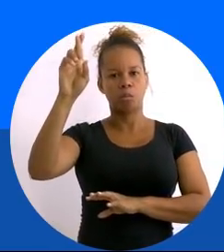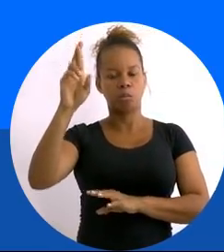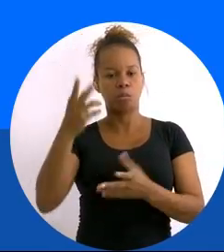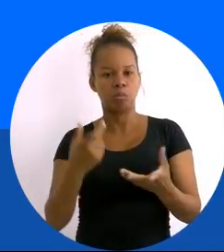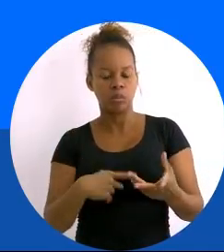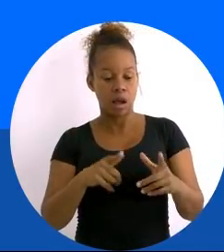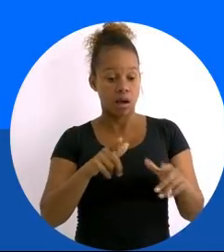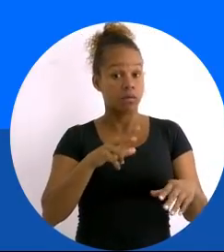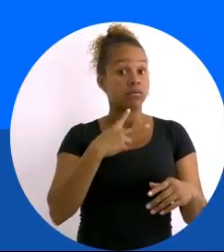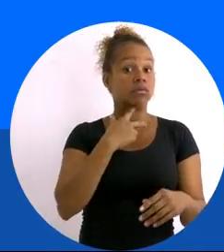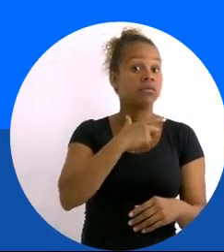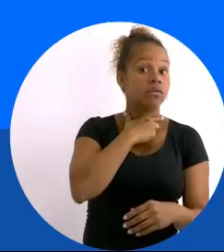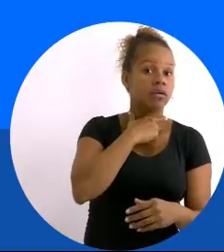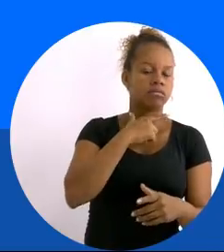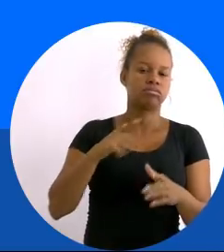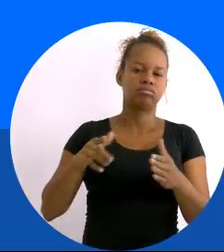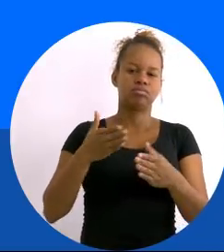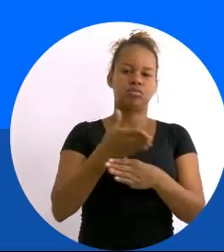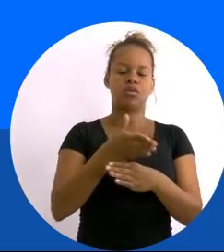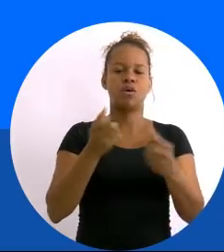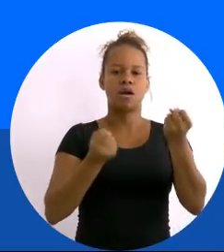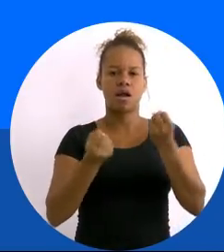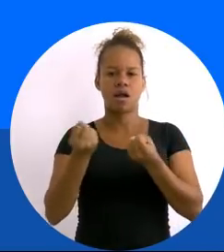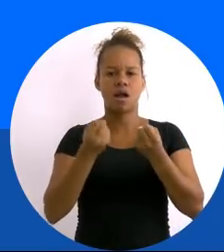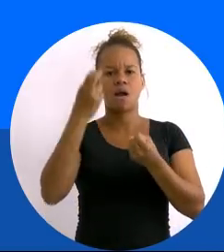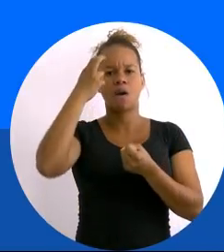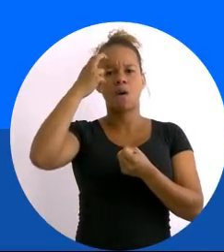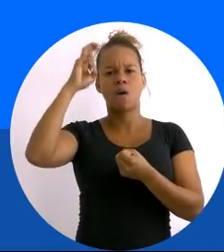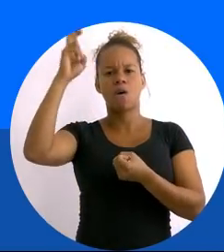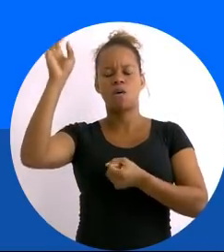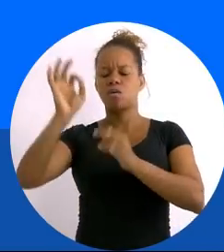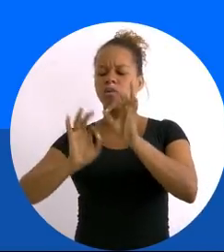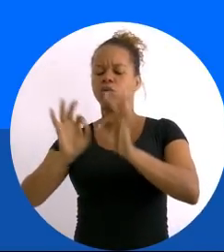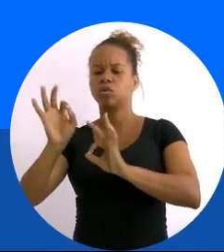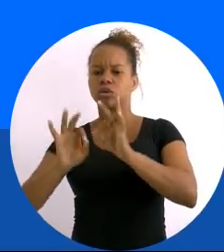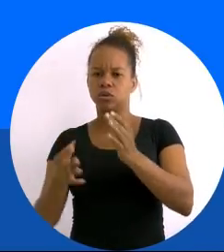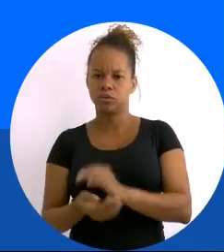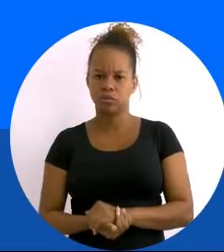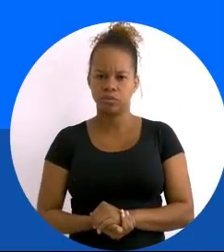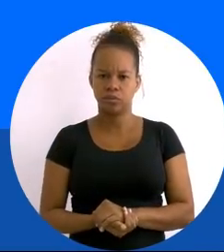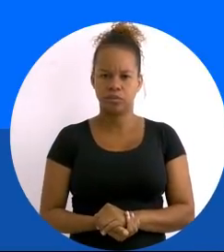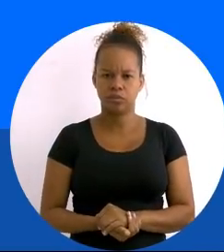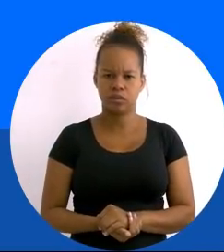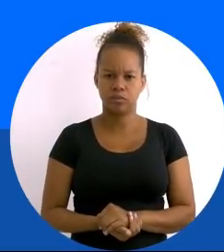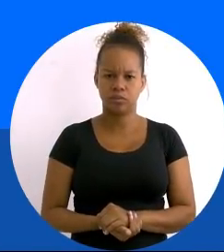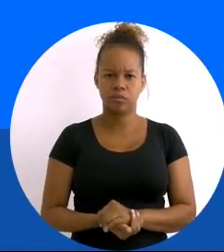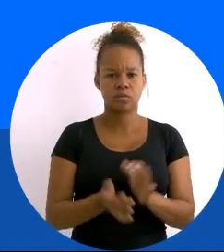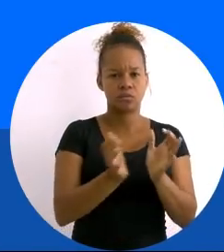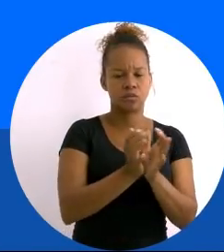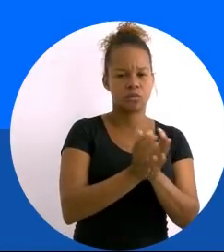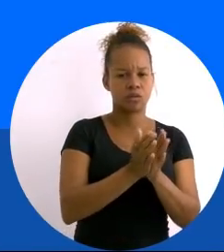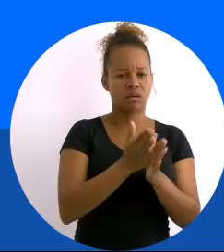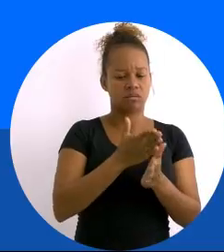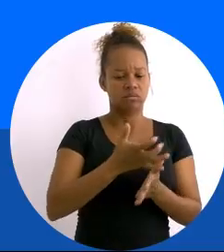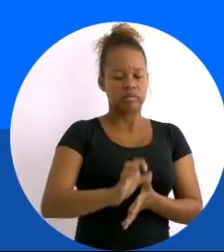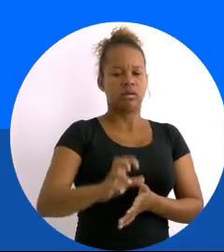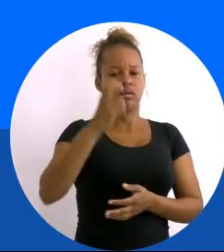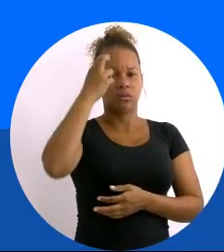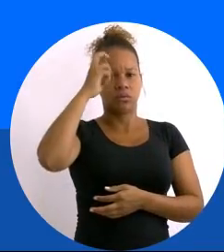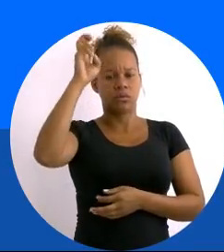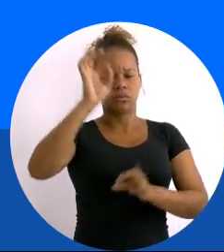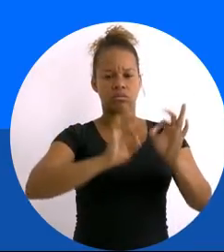vagas reservadas na garagem, Contracultura organizacional. grupos que rejeitam a cultura vigente